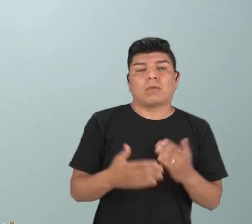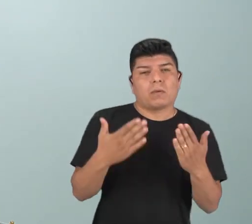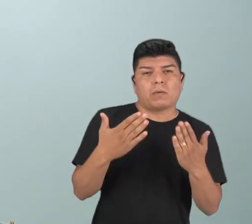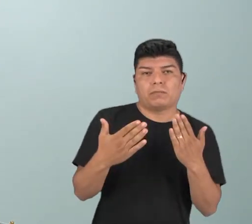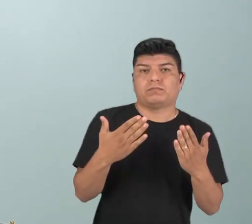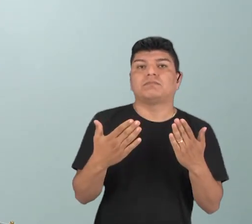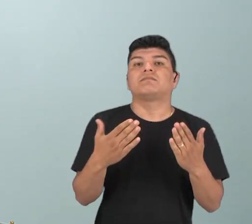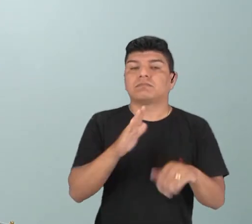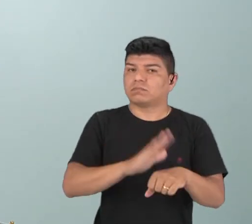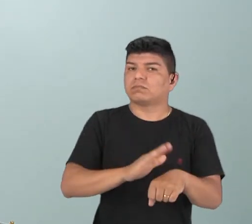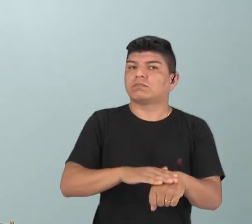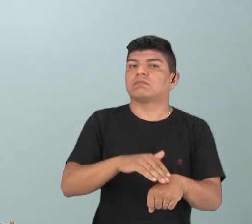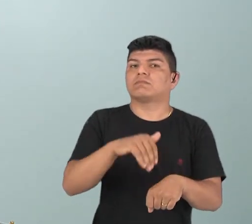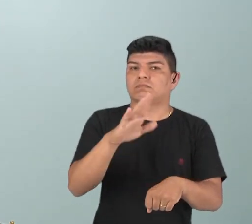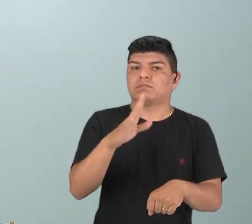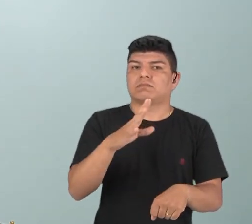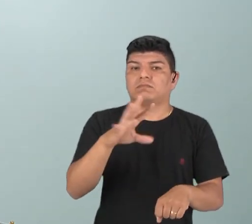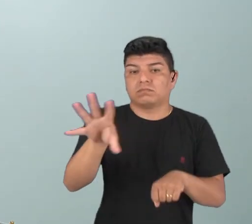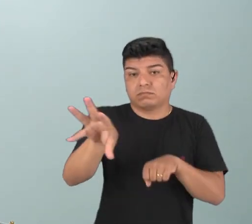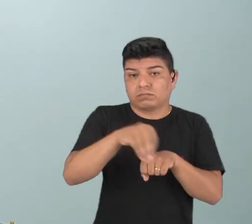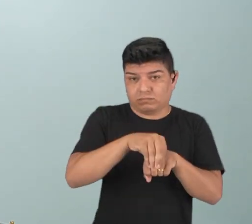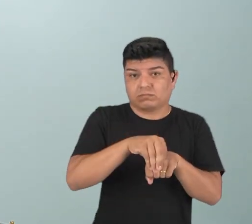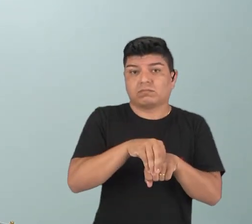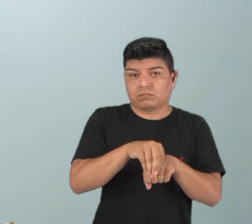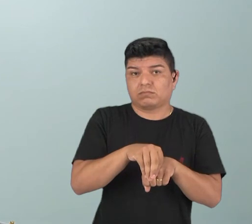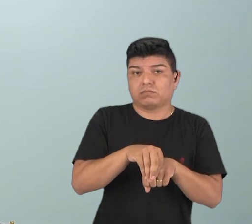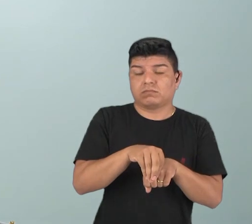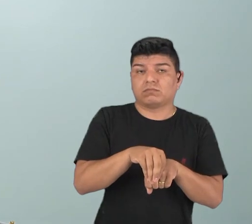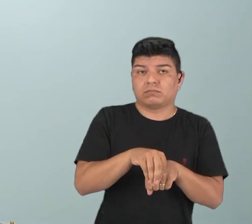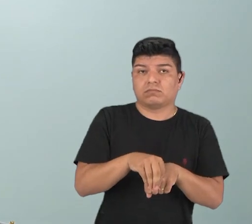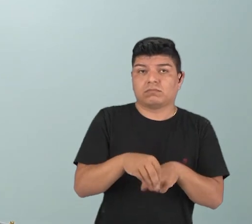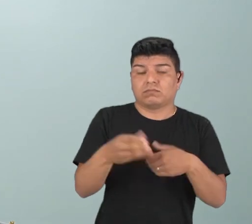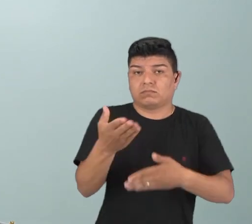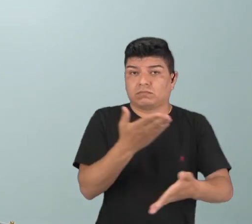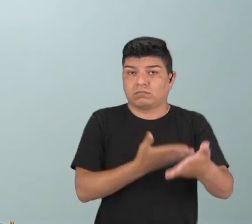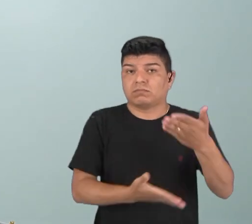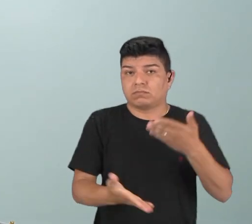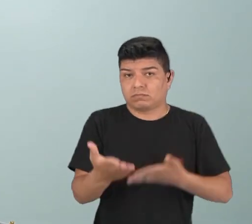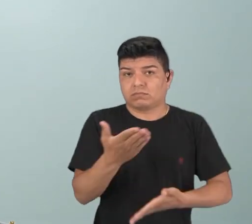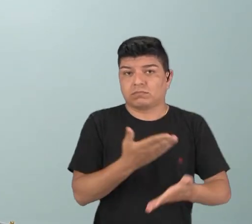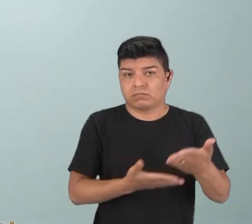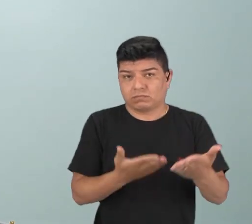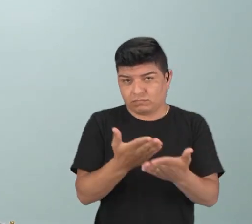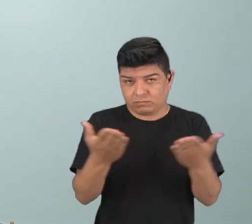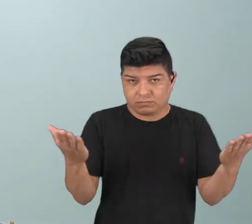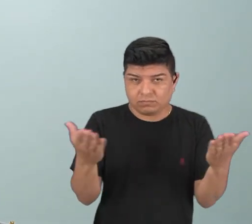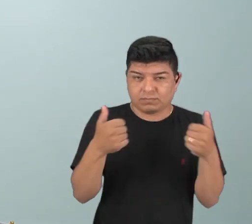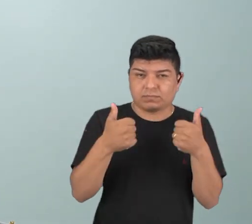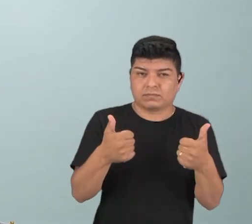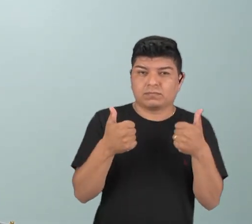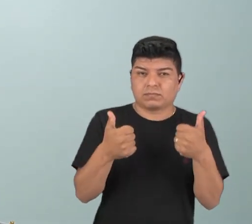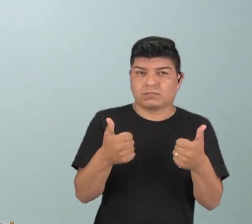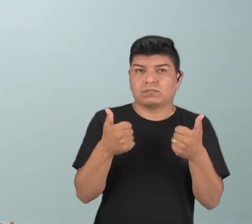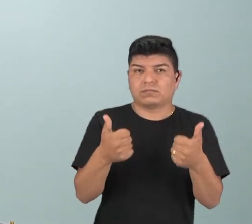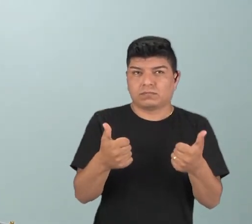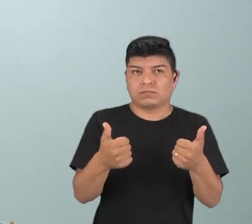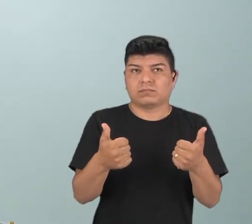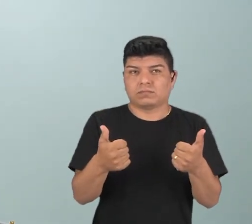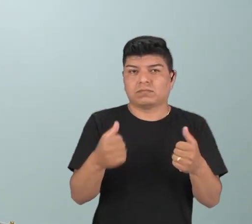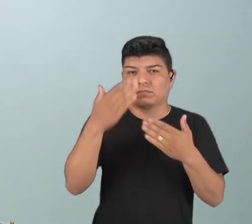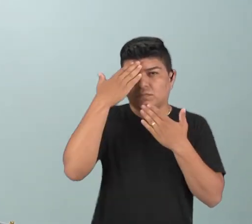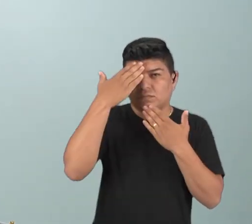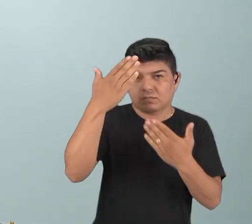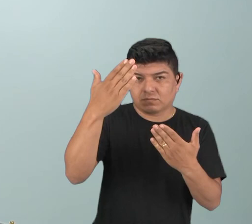assimilar ainda mais os conhecimentos aqui que a gente tem transmitido para vocês. Certinho, gente? Então,